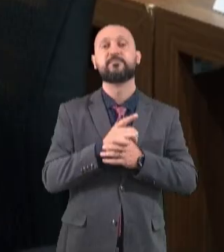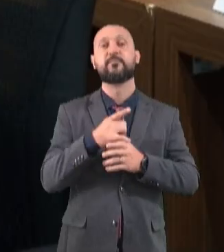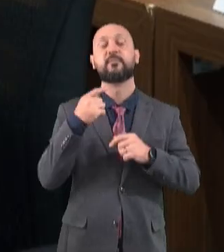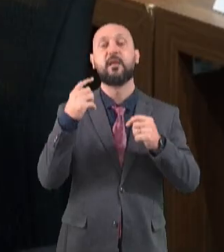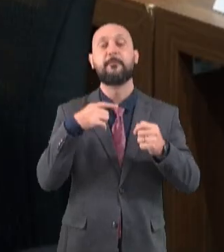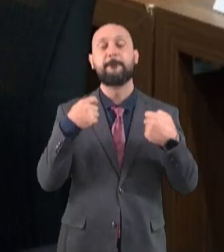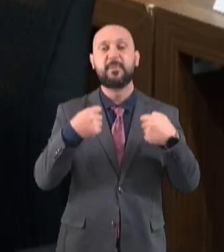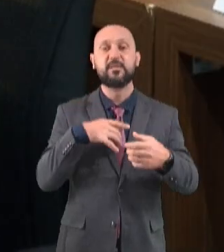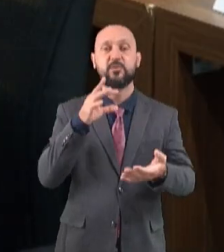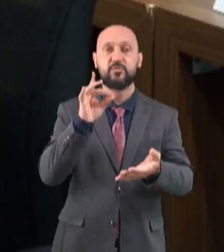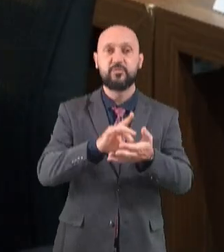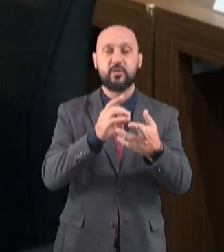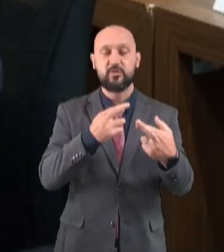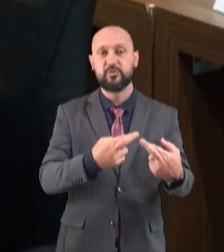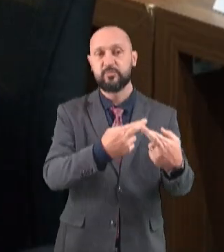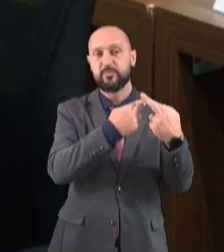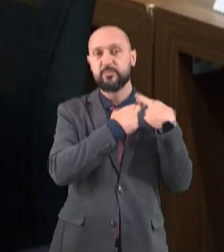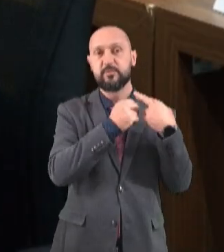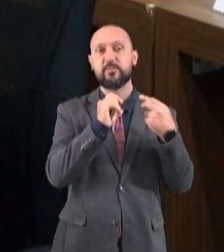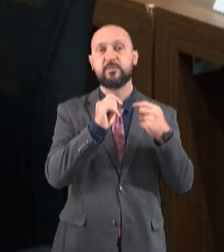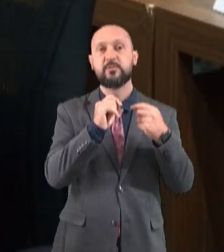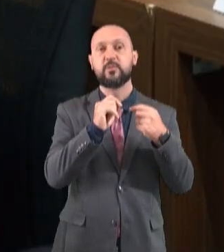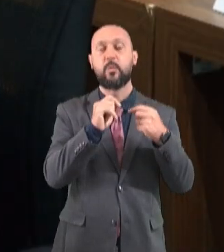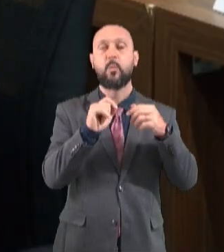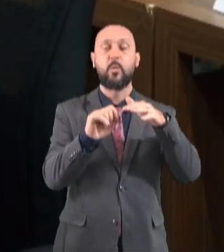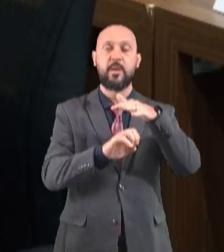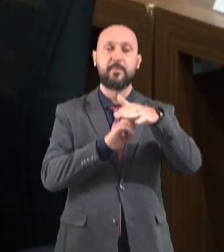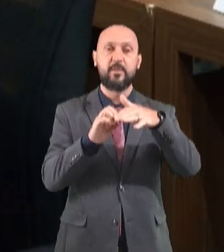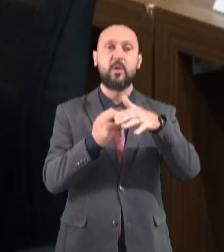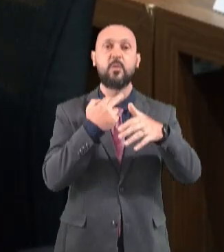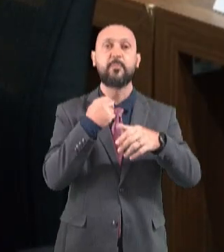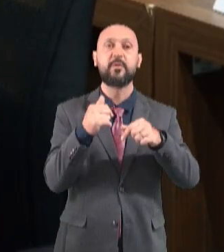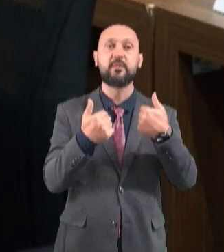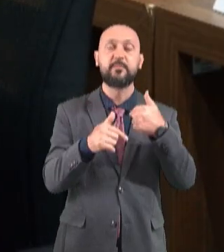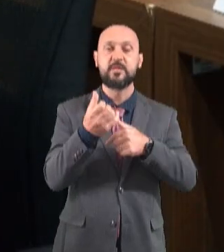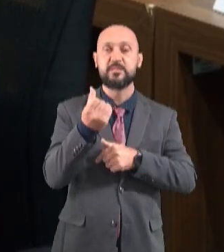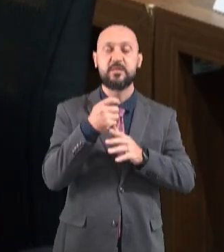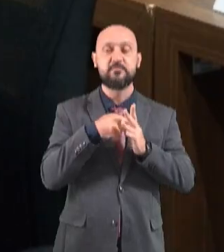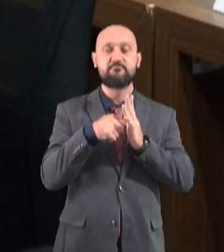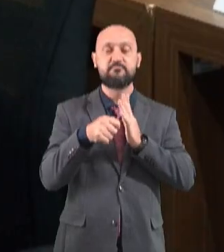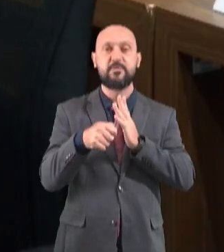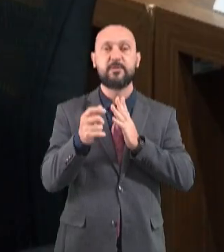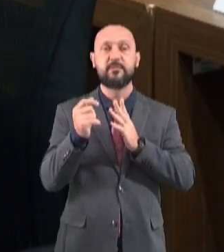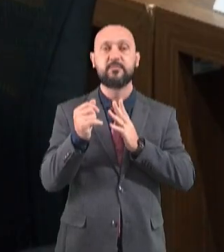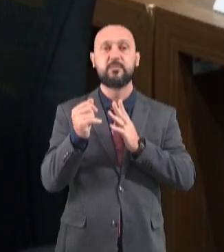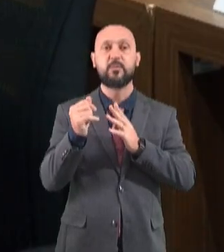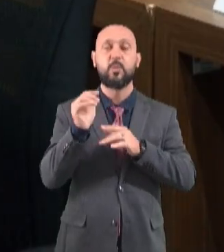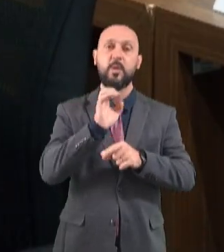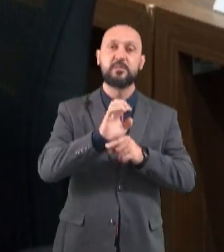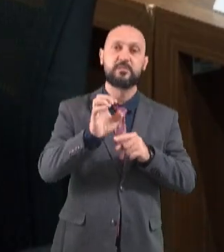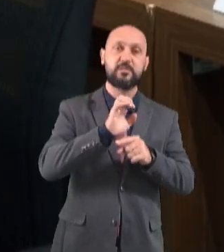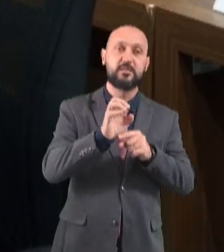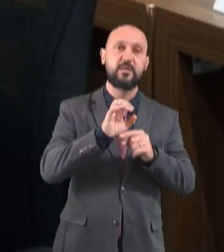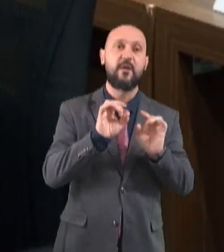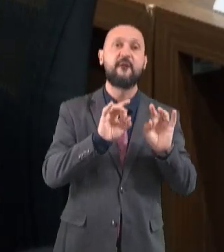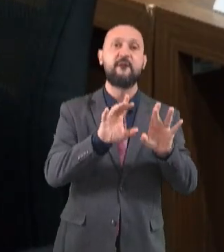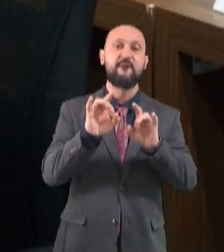que realmente ter responsabilidade com as suas empresas. Ela não pode trabalhar 6 meses com a inscrição